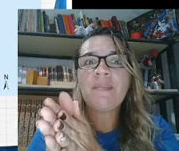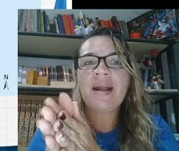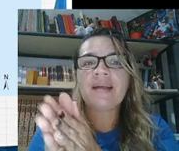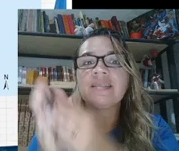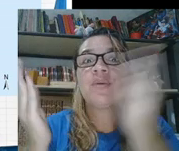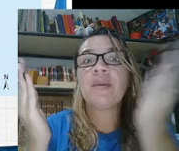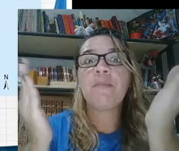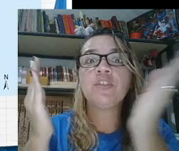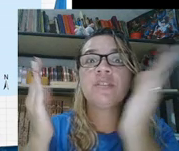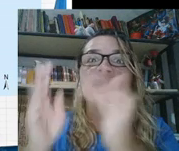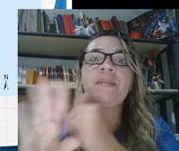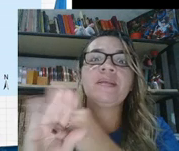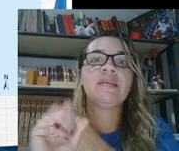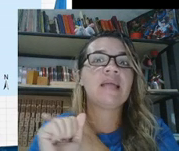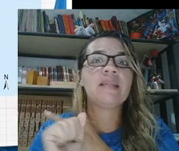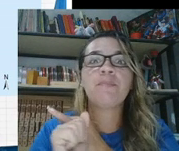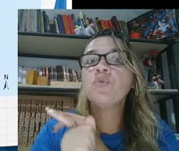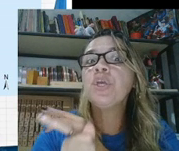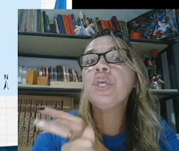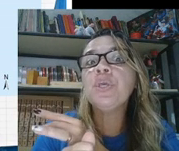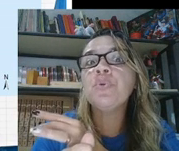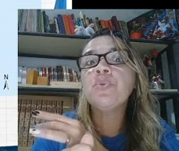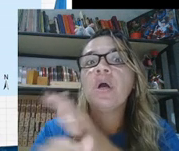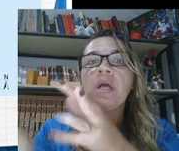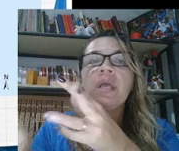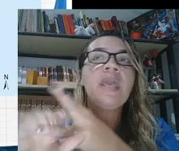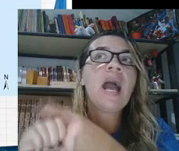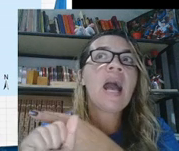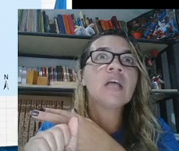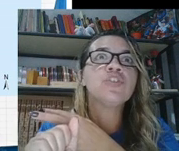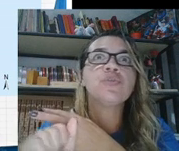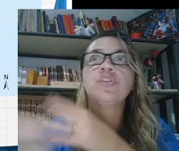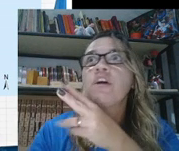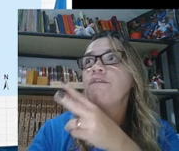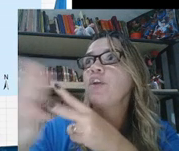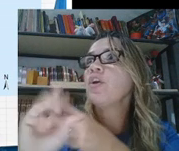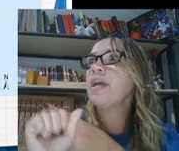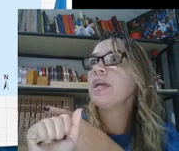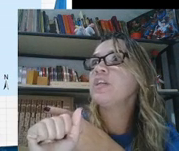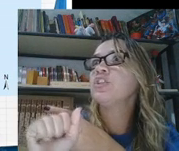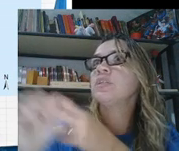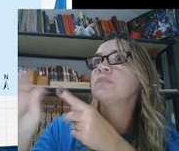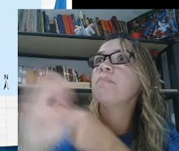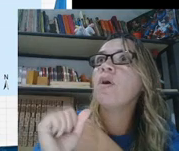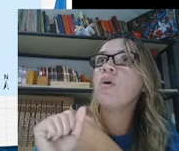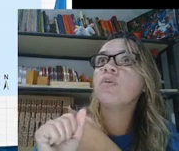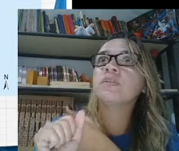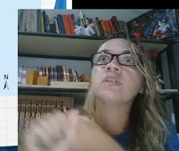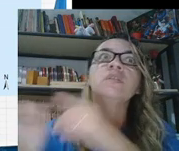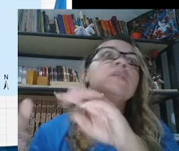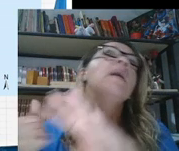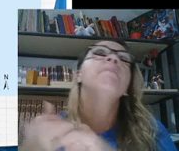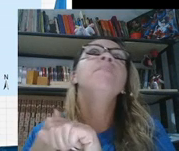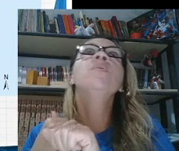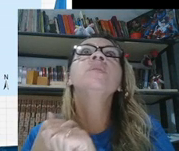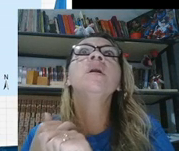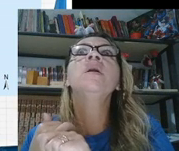de demarcação que pode ser representada por um rio, riachos, florestas,